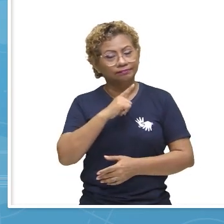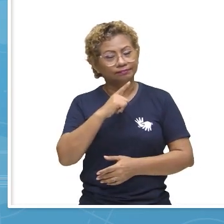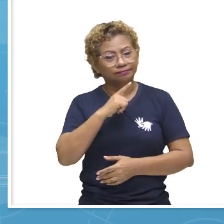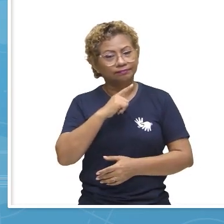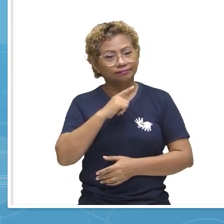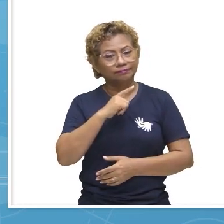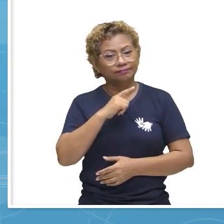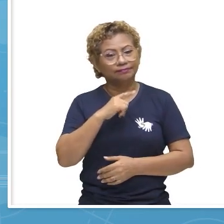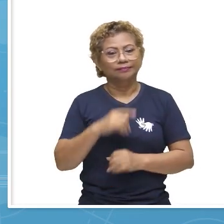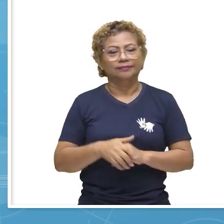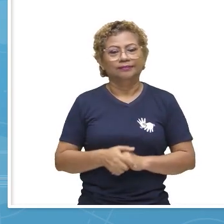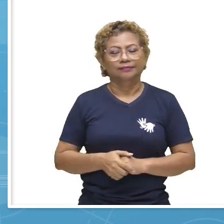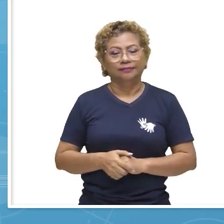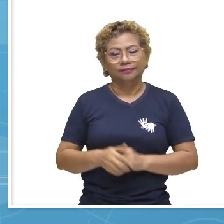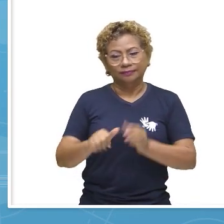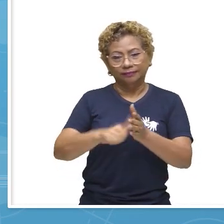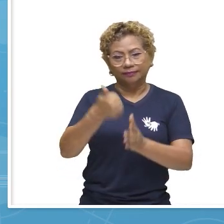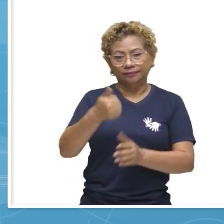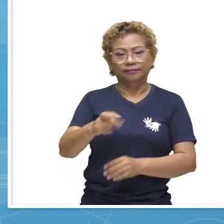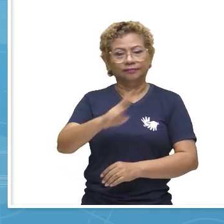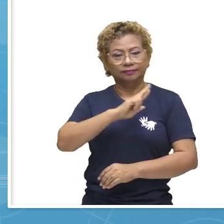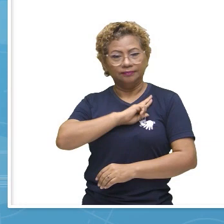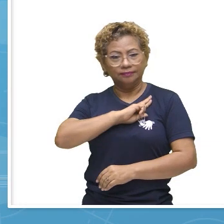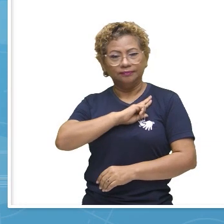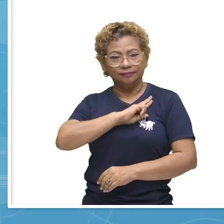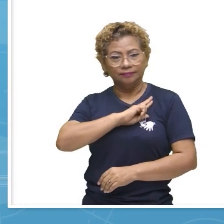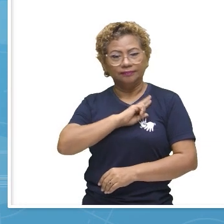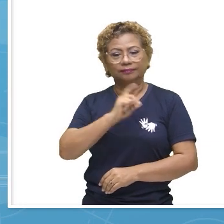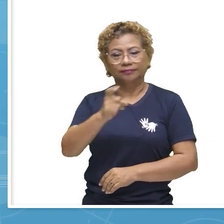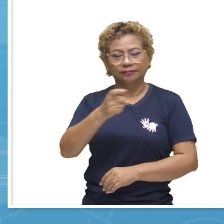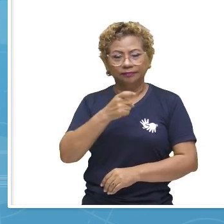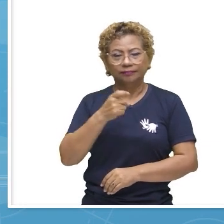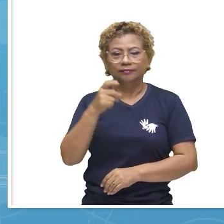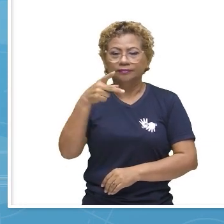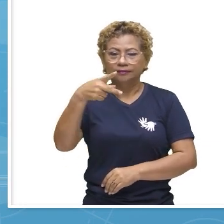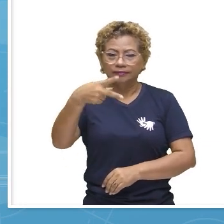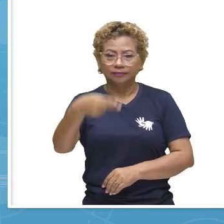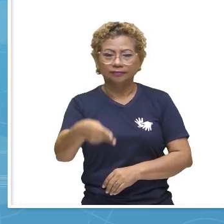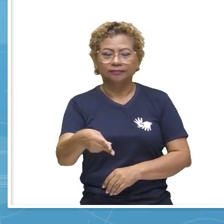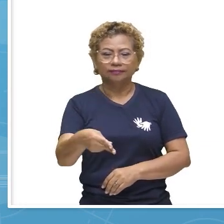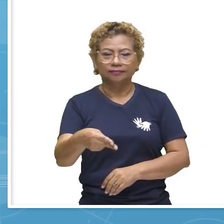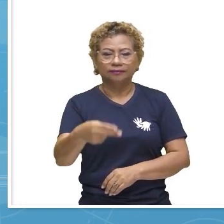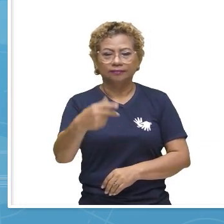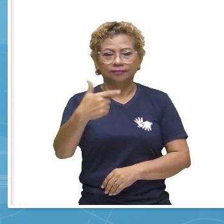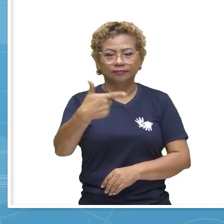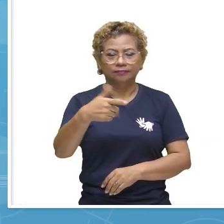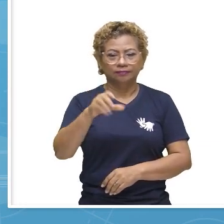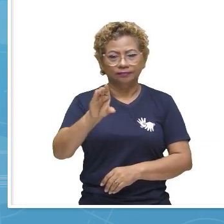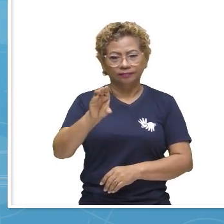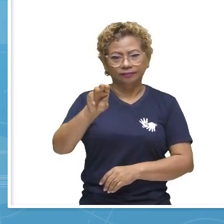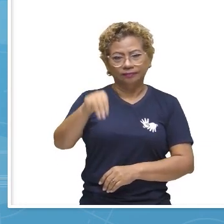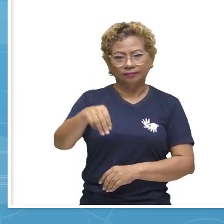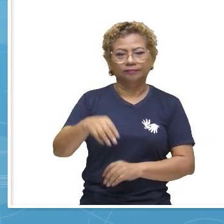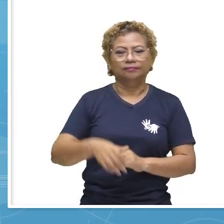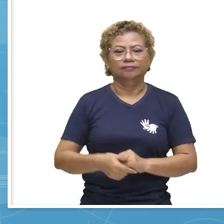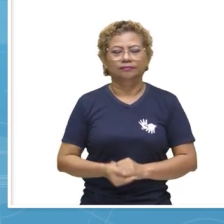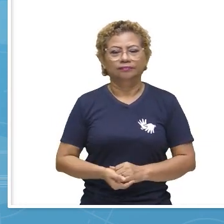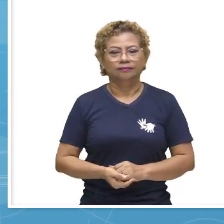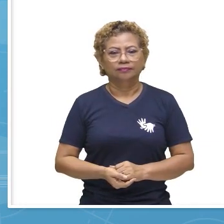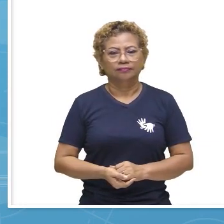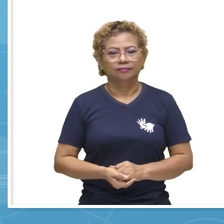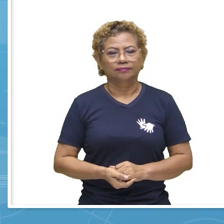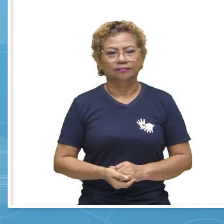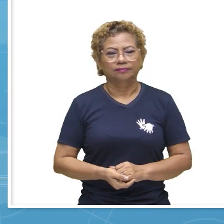gabarito na equação do segundo grau. 2 centímetros, como todo mundo respondeu, acho que eu só vi uma resposta de 6.